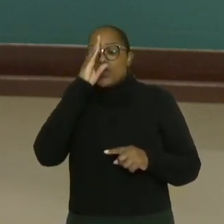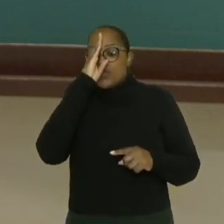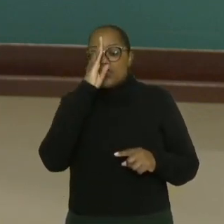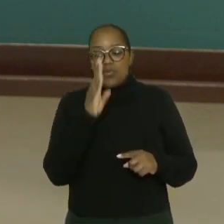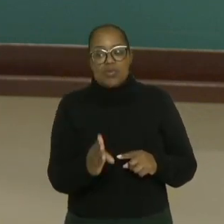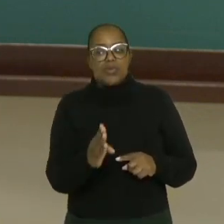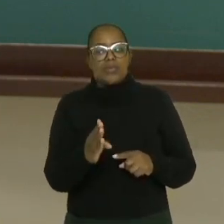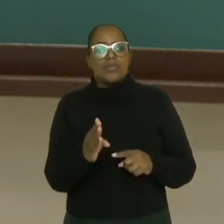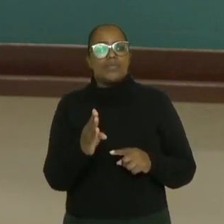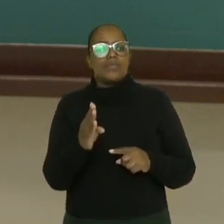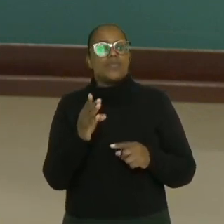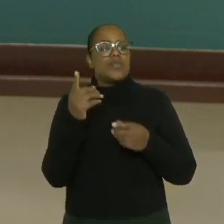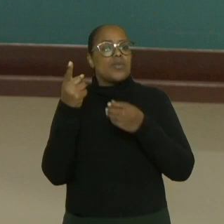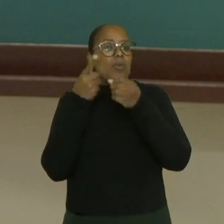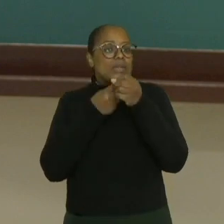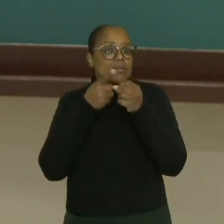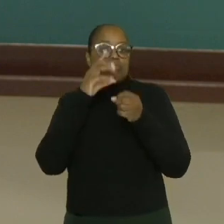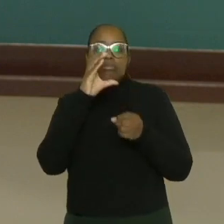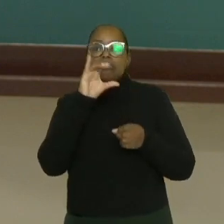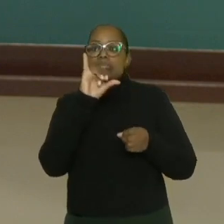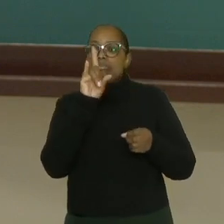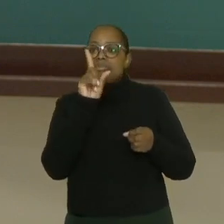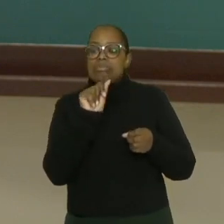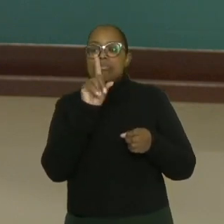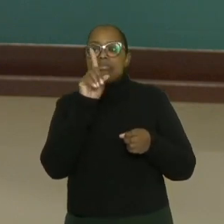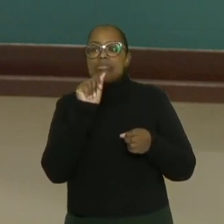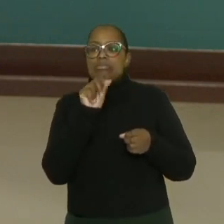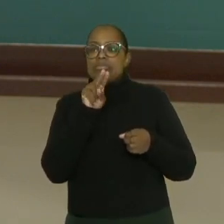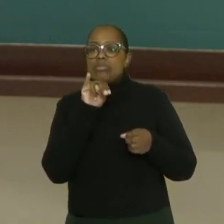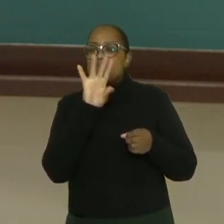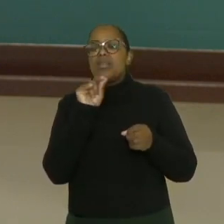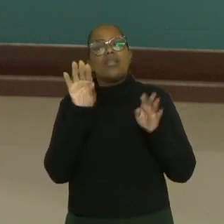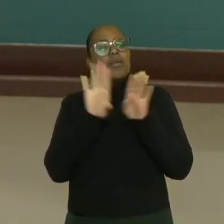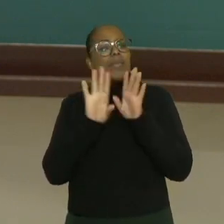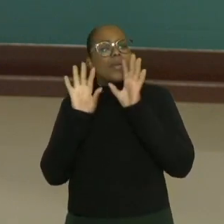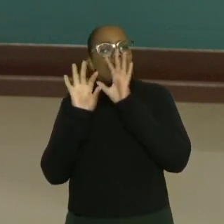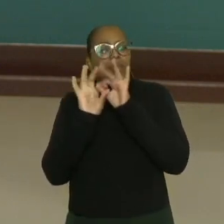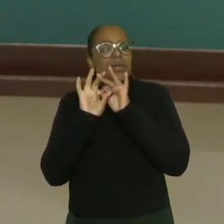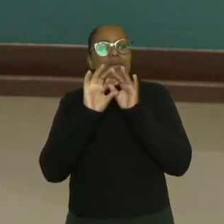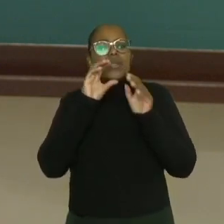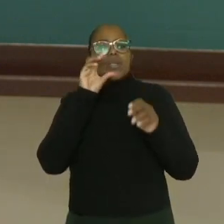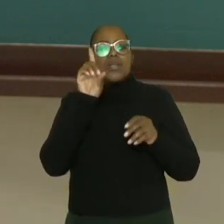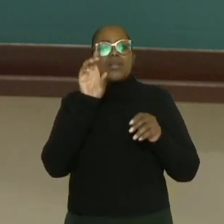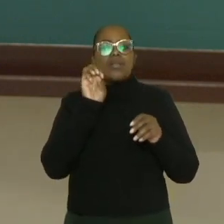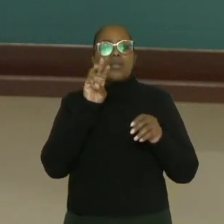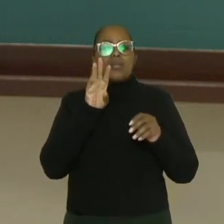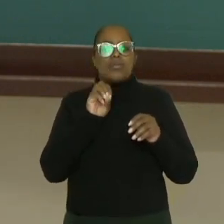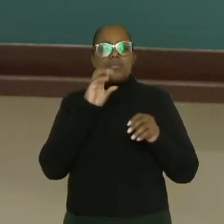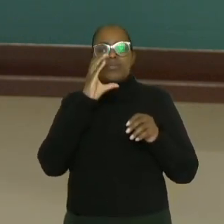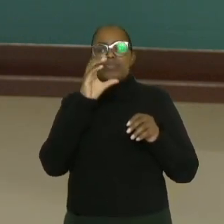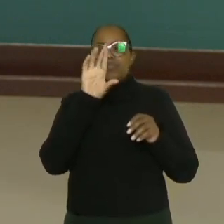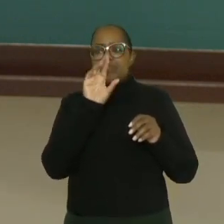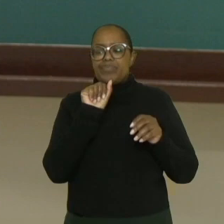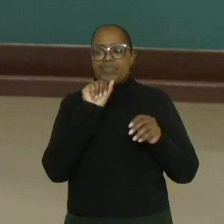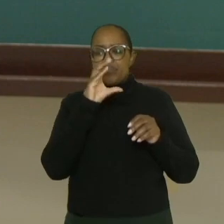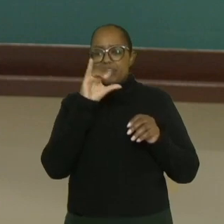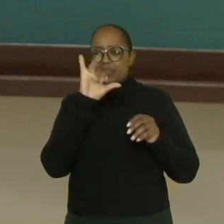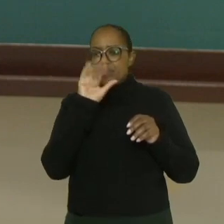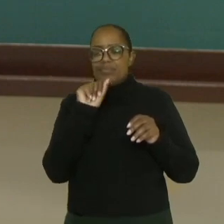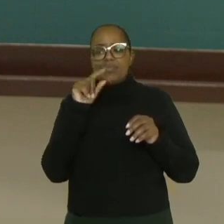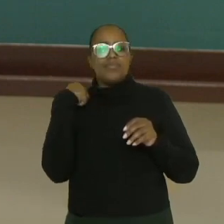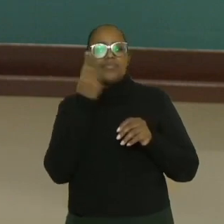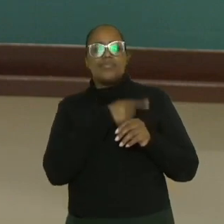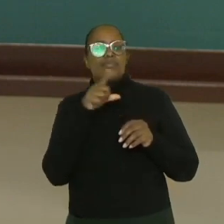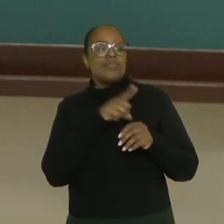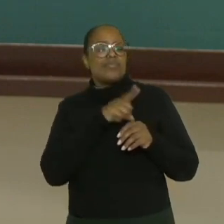diretamente relacionada com a cidadania e a democracia. Então, apenas em sociedades democráticas é que teremos a cidadania,